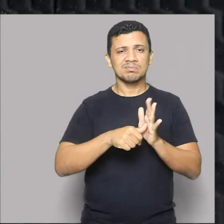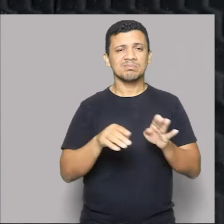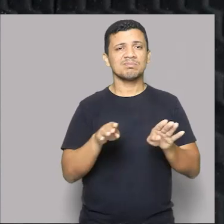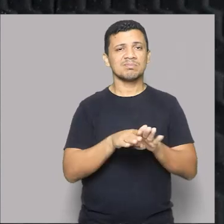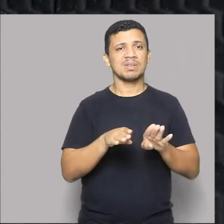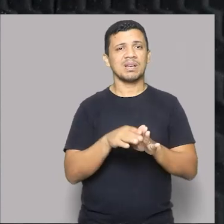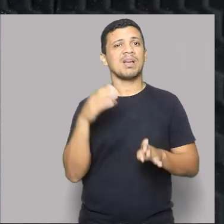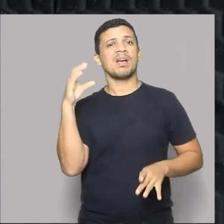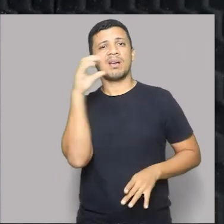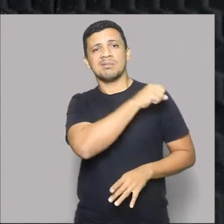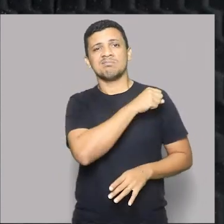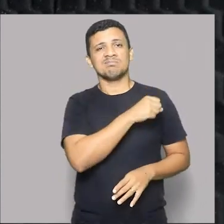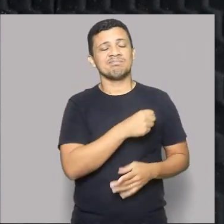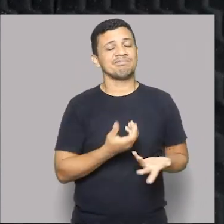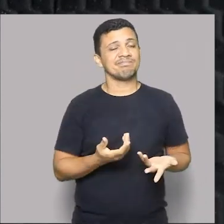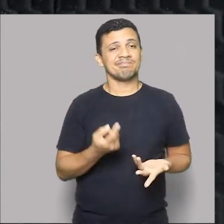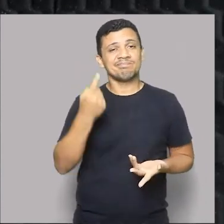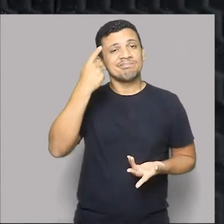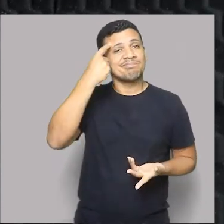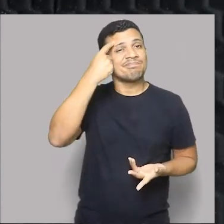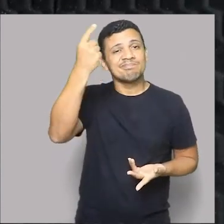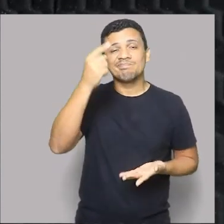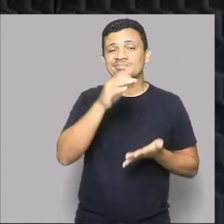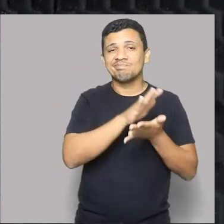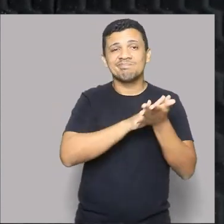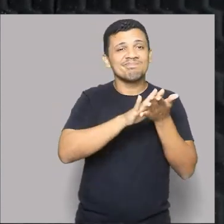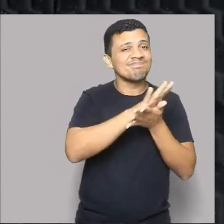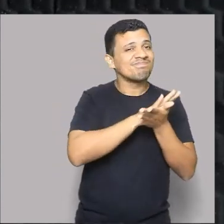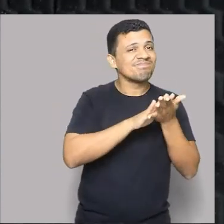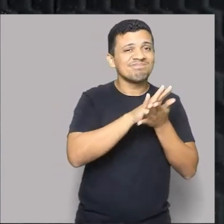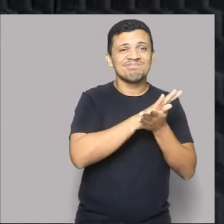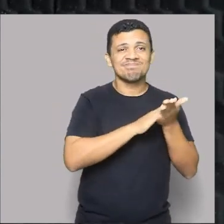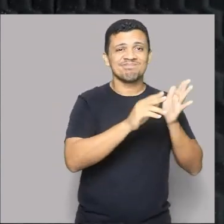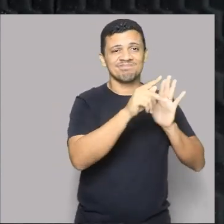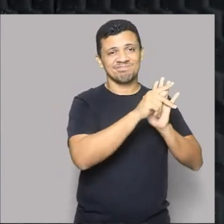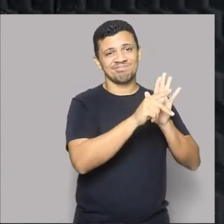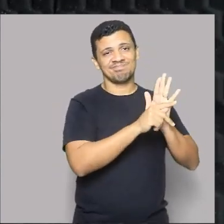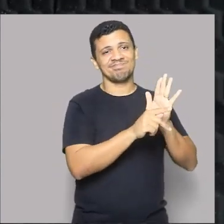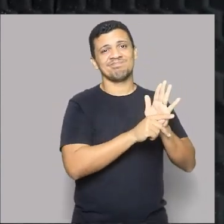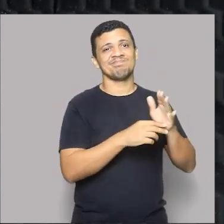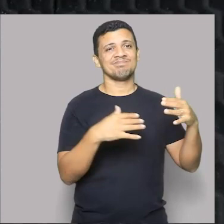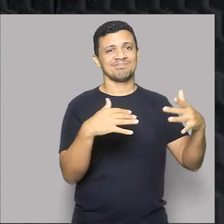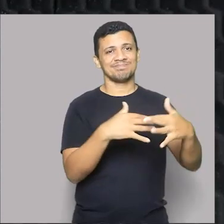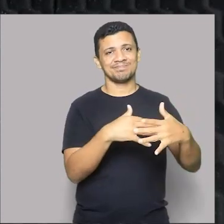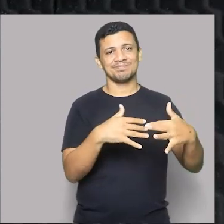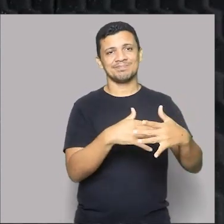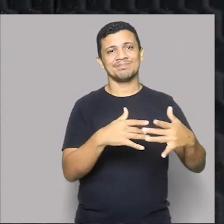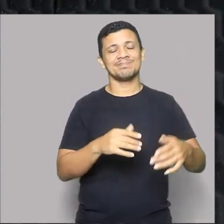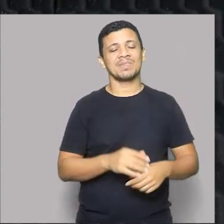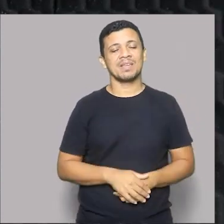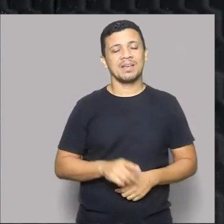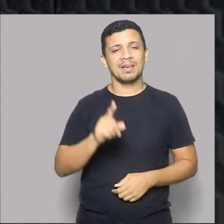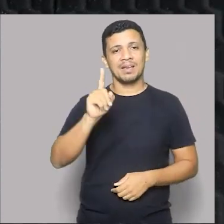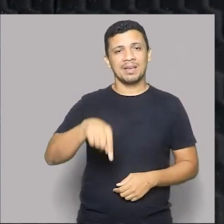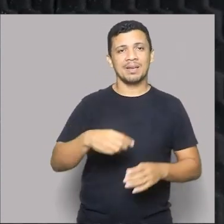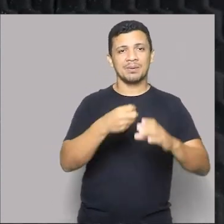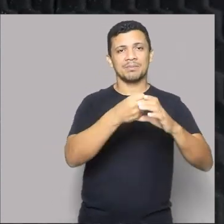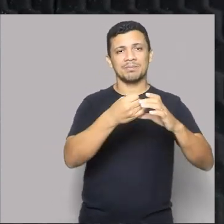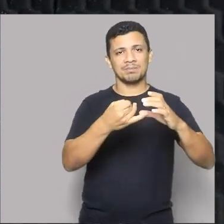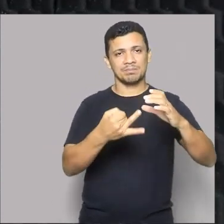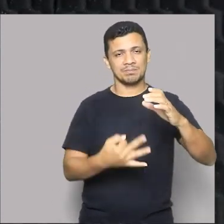acelerada, sem levar em conta todo o planejamento que viria a seguir. Então, isso é um aspecto